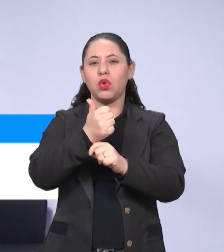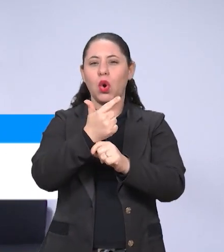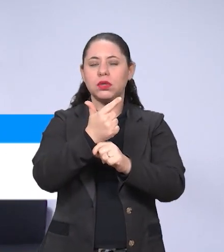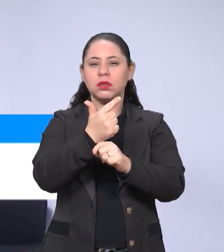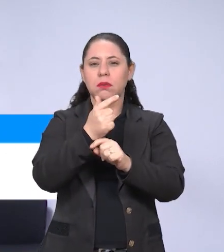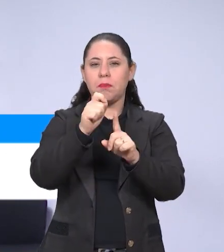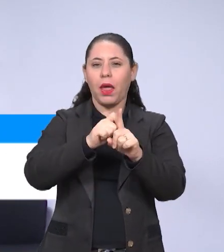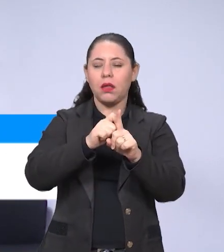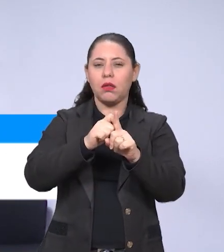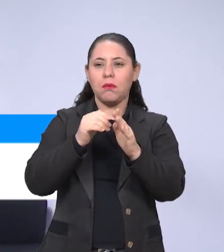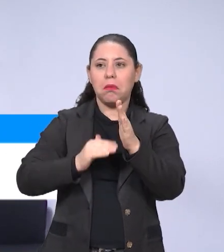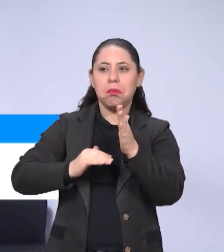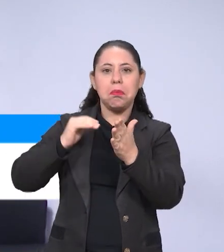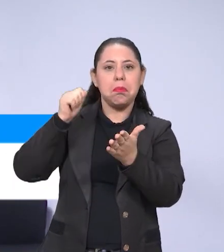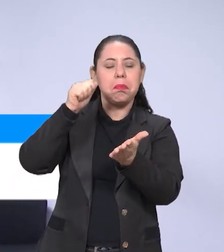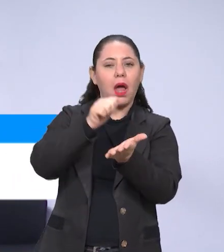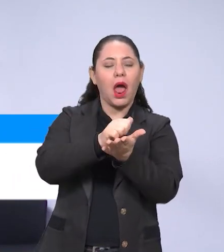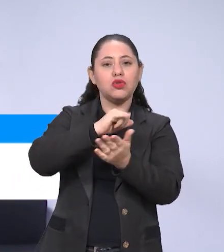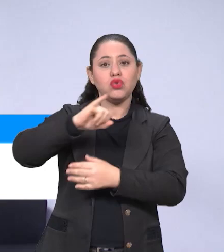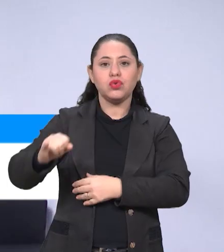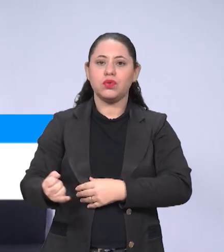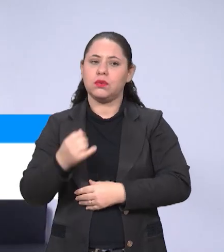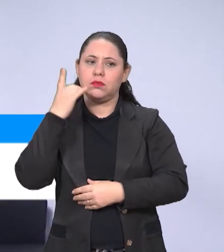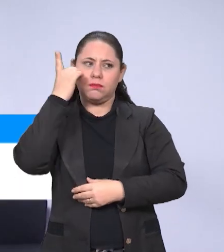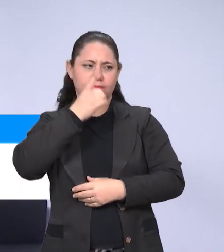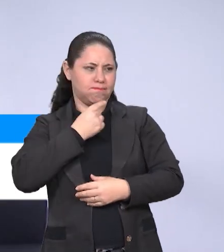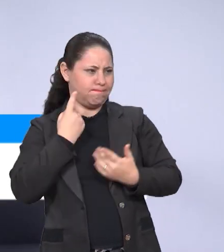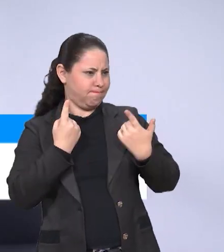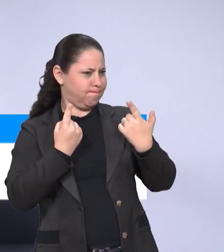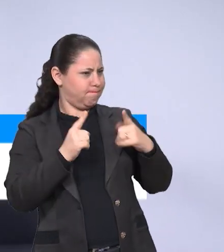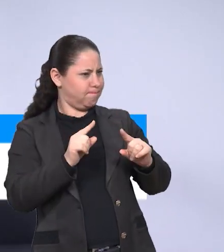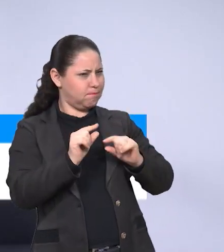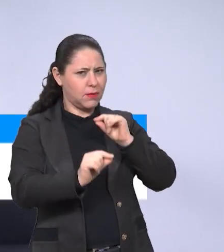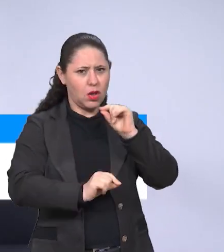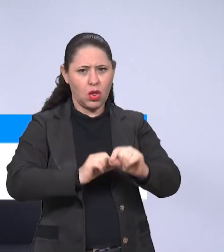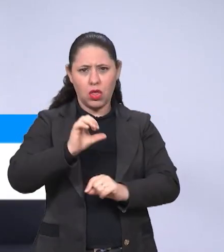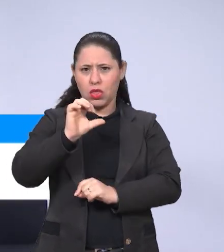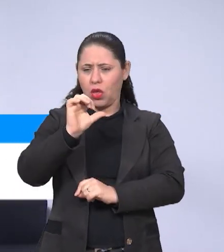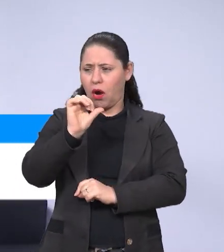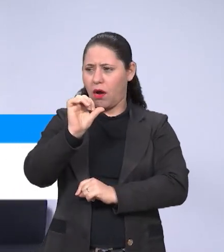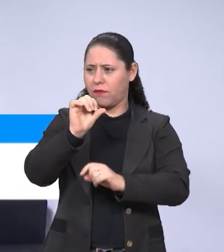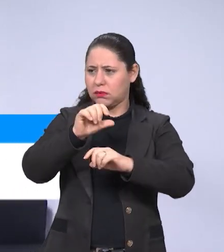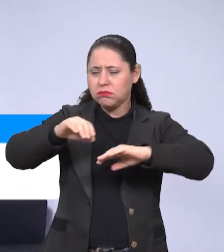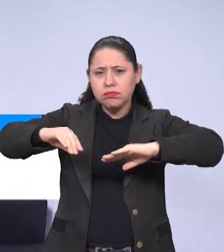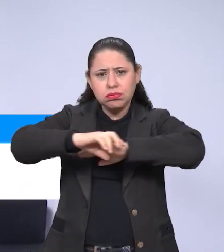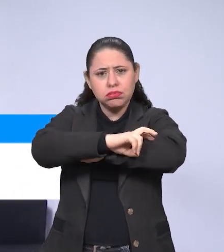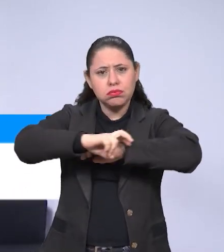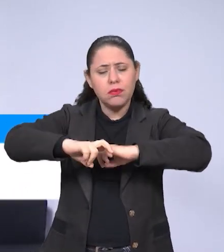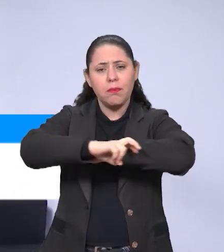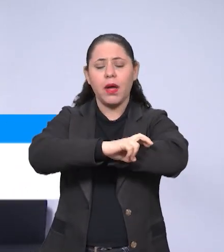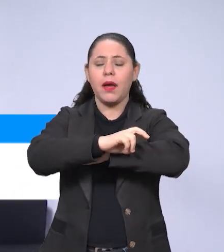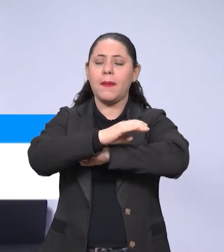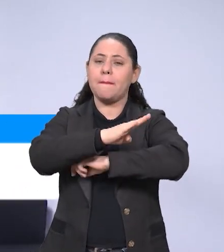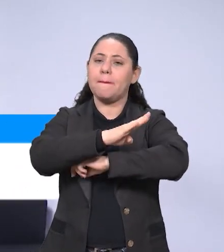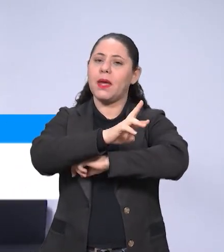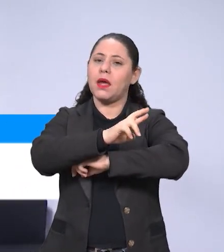no país. E os deputados estaduais reagiram ao aumento dessa tarifa em 9 trechos da rodovia BR-163. A deputada